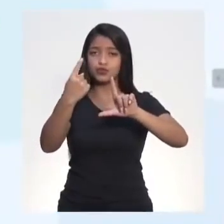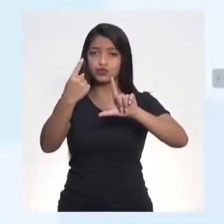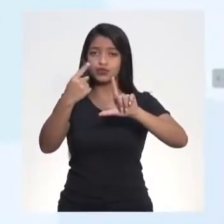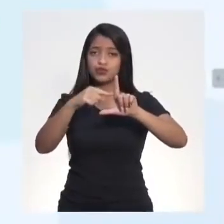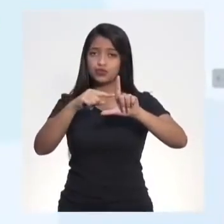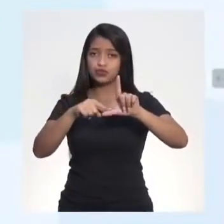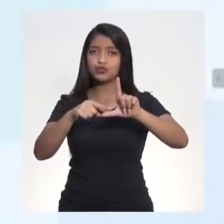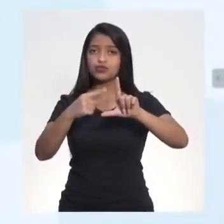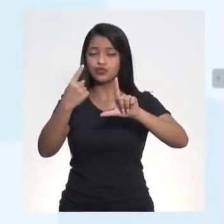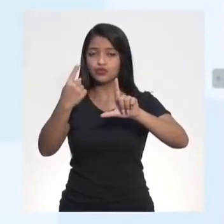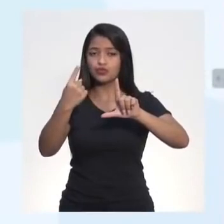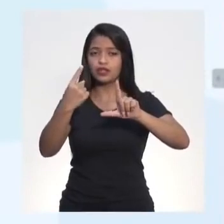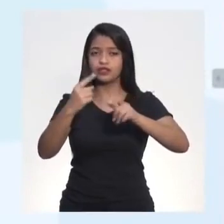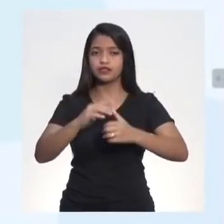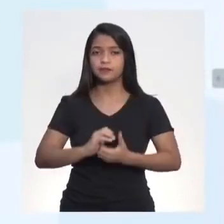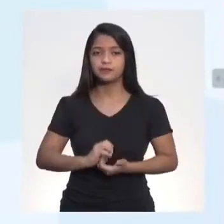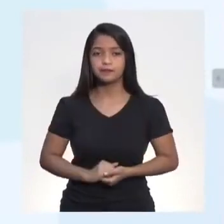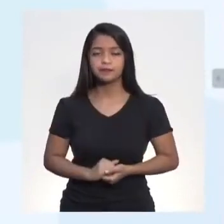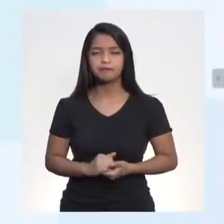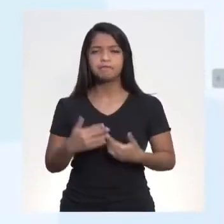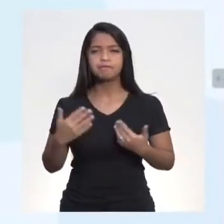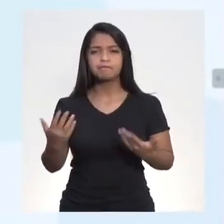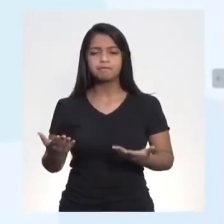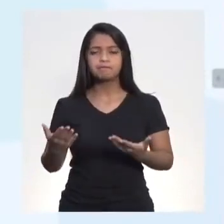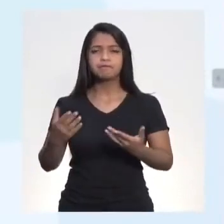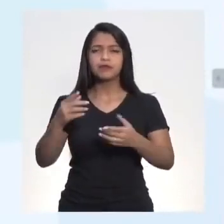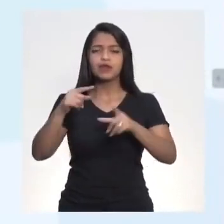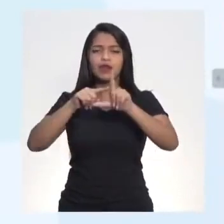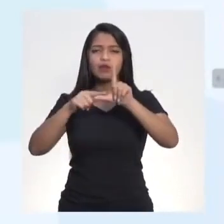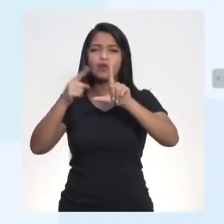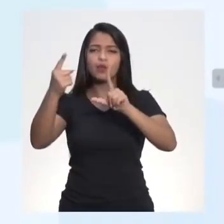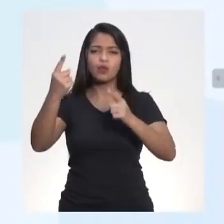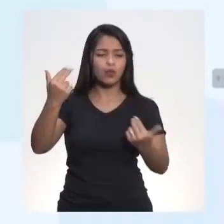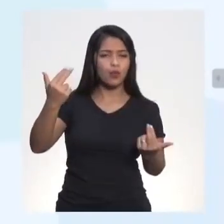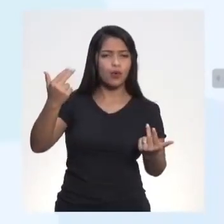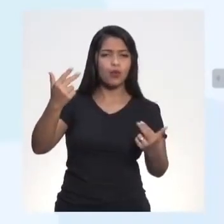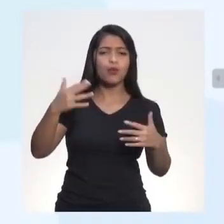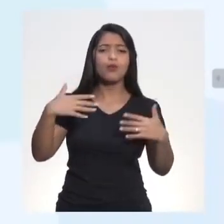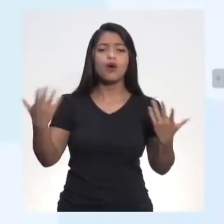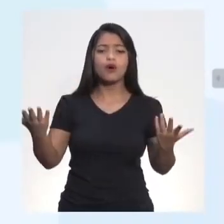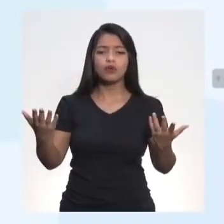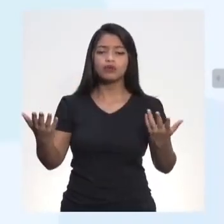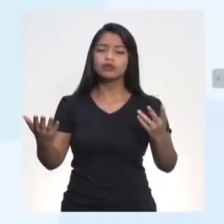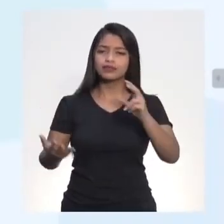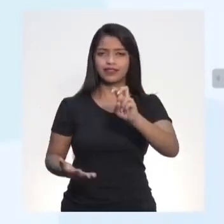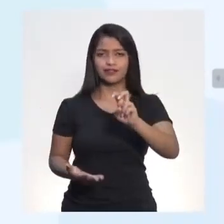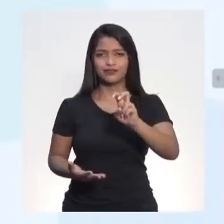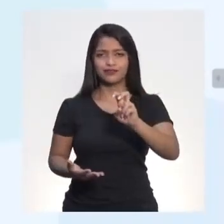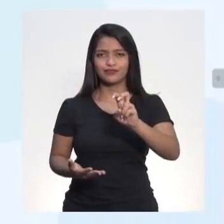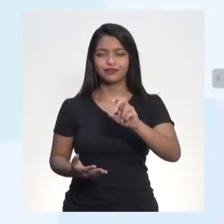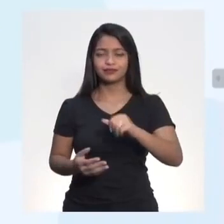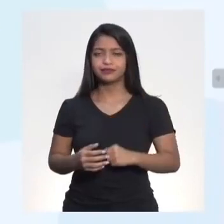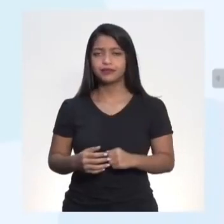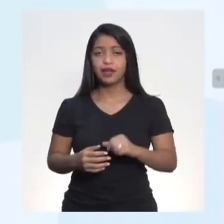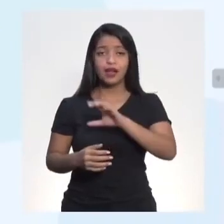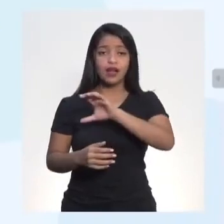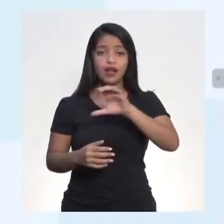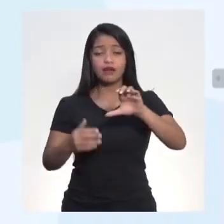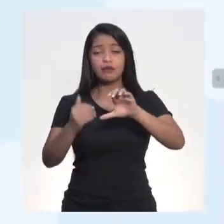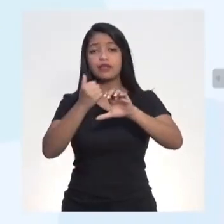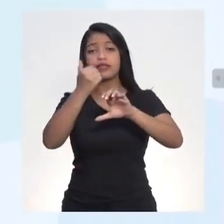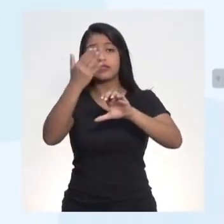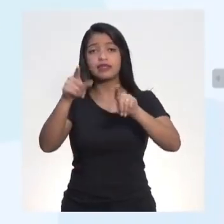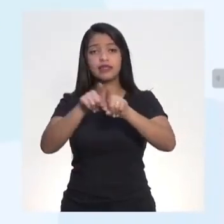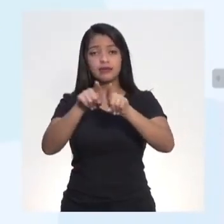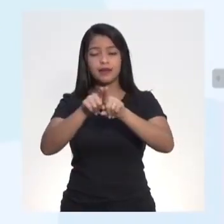aqui. Qual que seria o correspondente dele? O 5. Externo, então, eu vou ter como 7, o outro